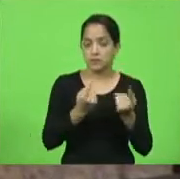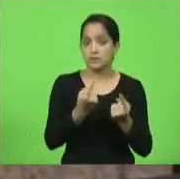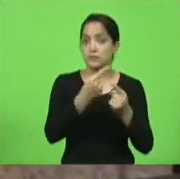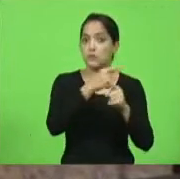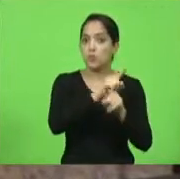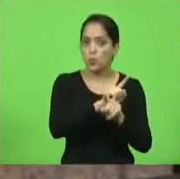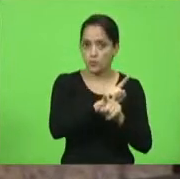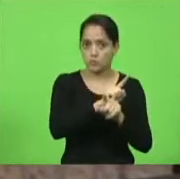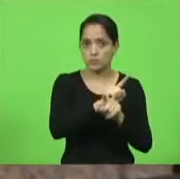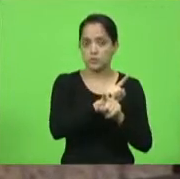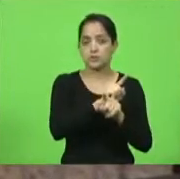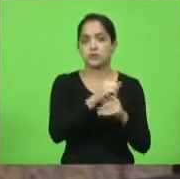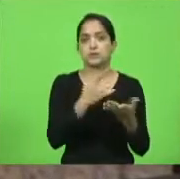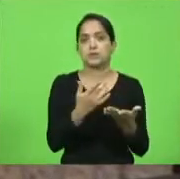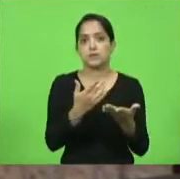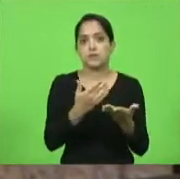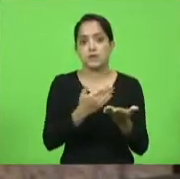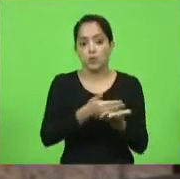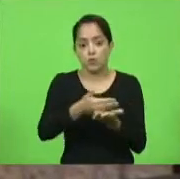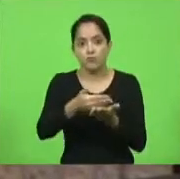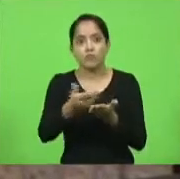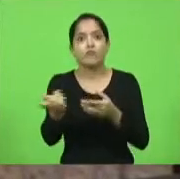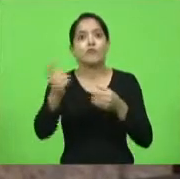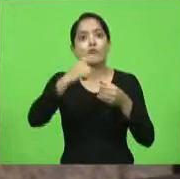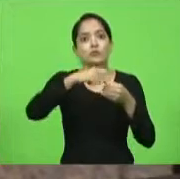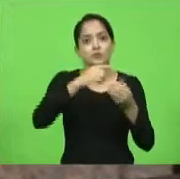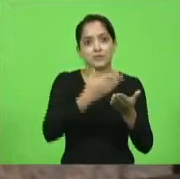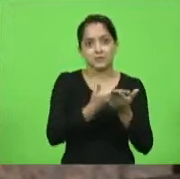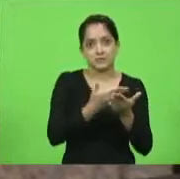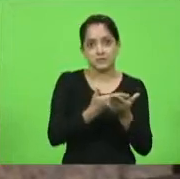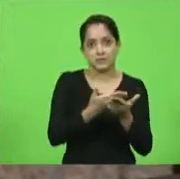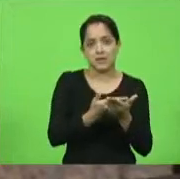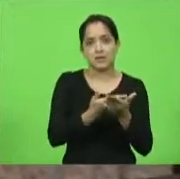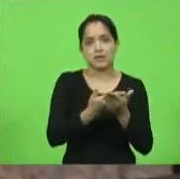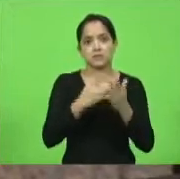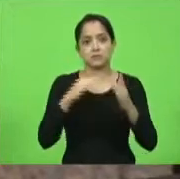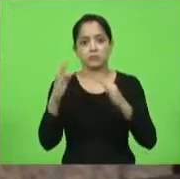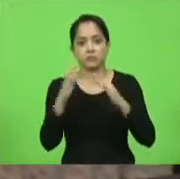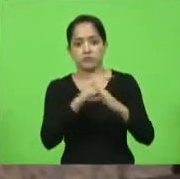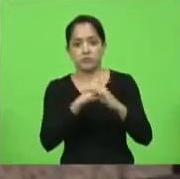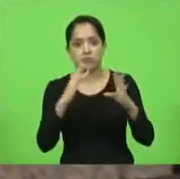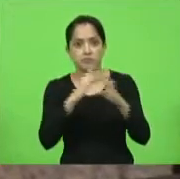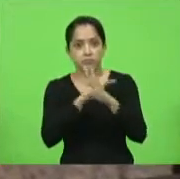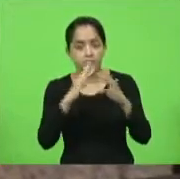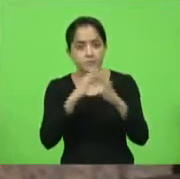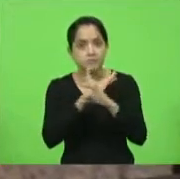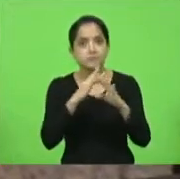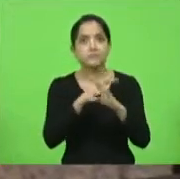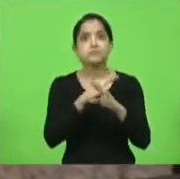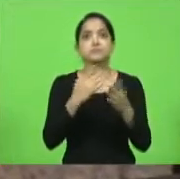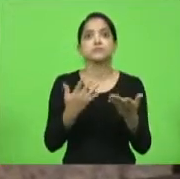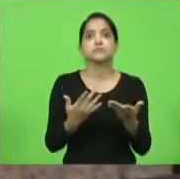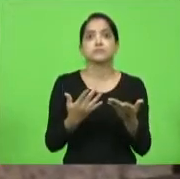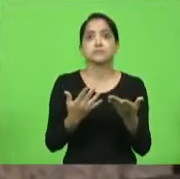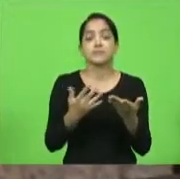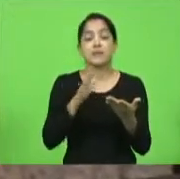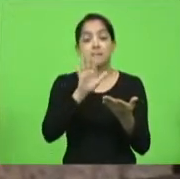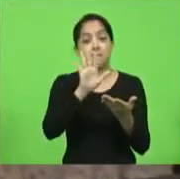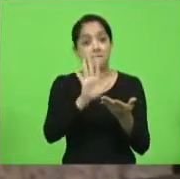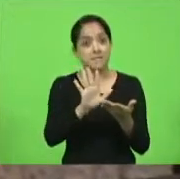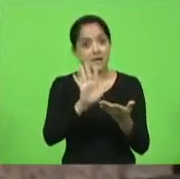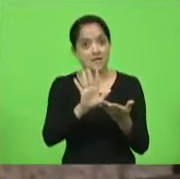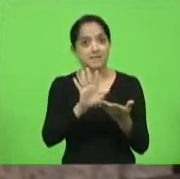contrários às aulas e que não vem problema nenhum em se aglomerar para fazer as suas assembleias, mas